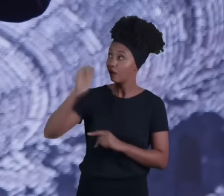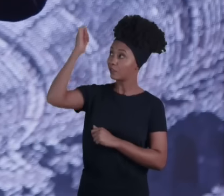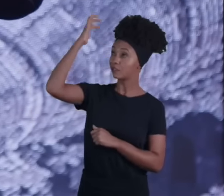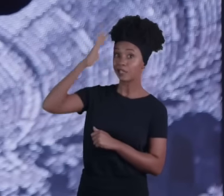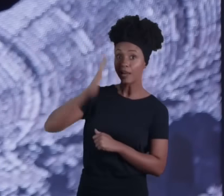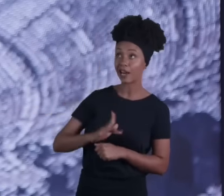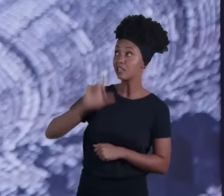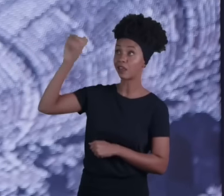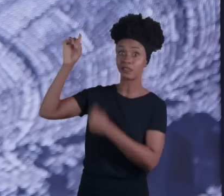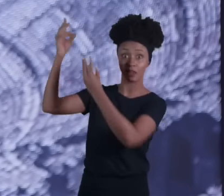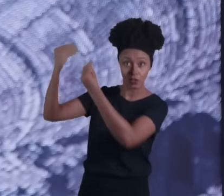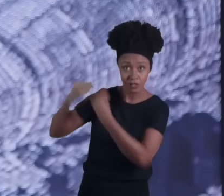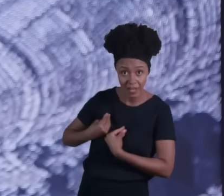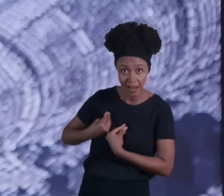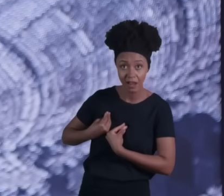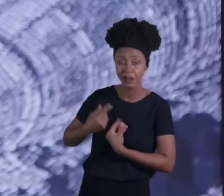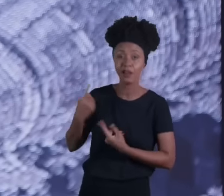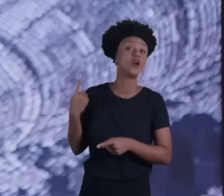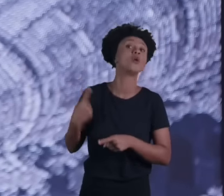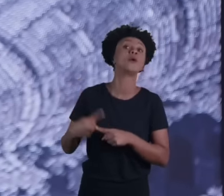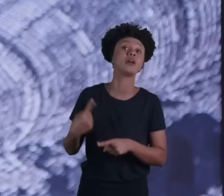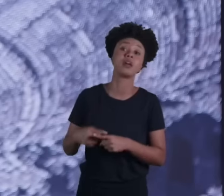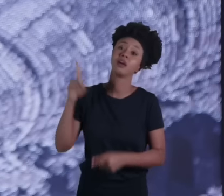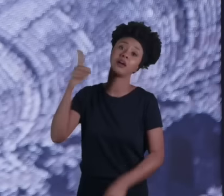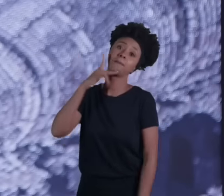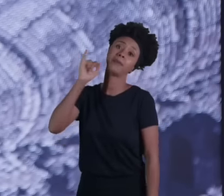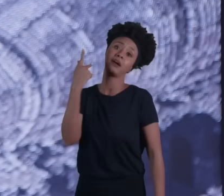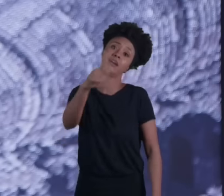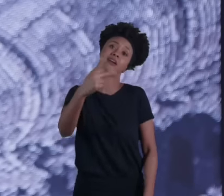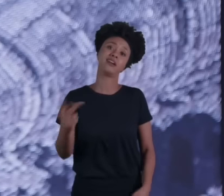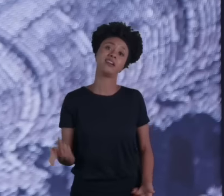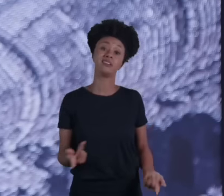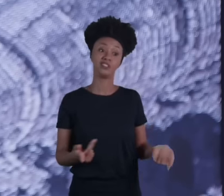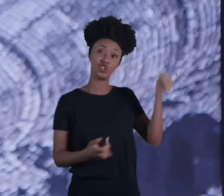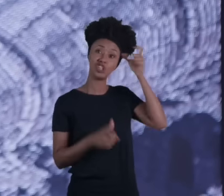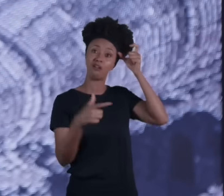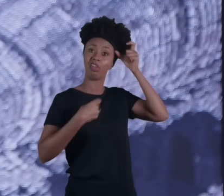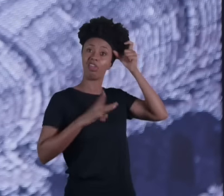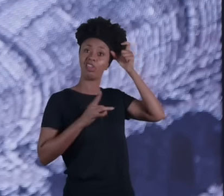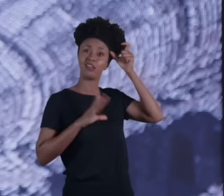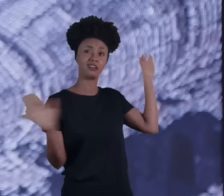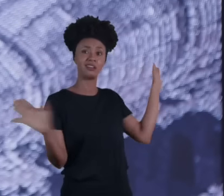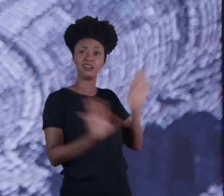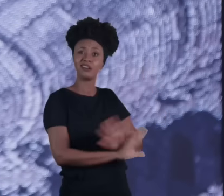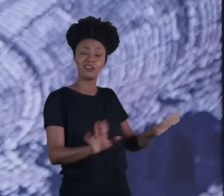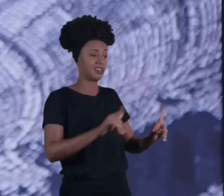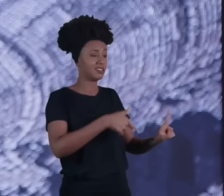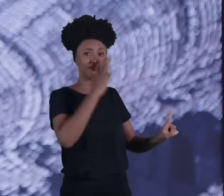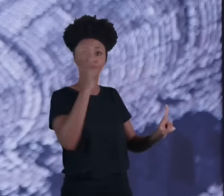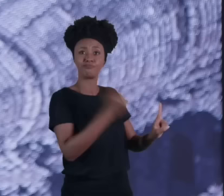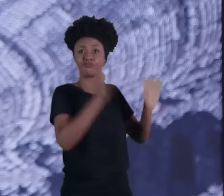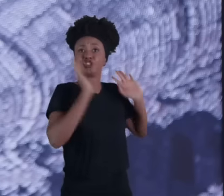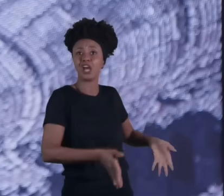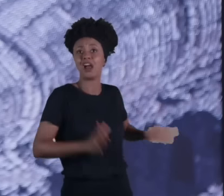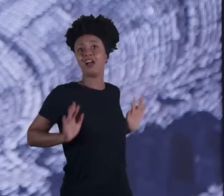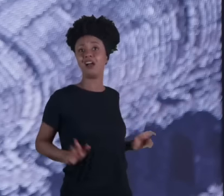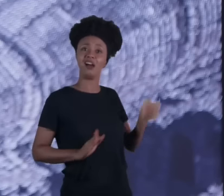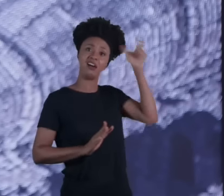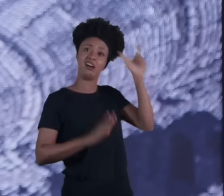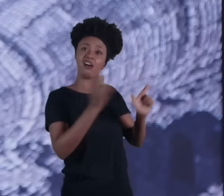Deus, porque Ele é teu Pai, você não vai temer o diabo, porque ele já está condenado, e